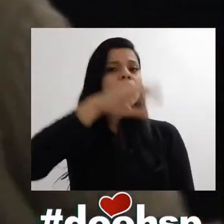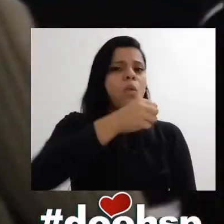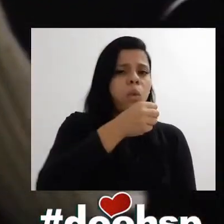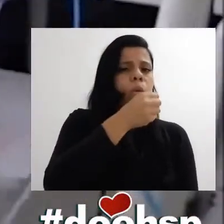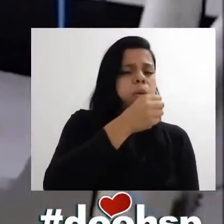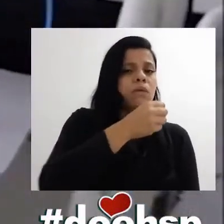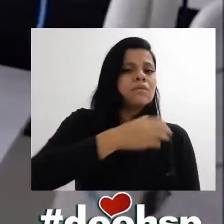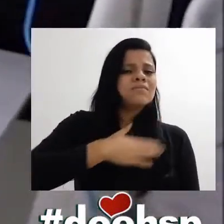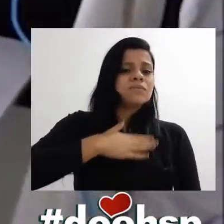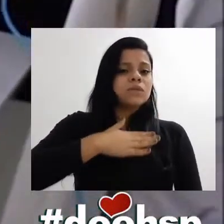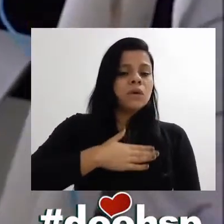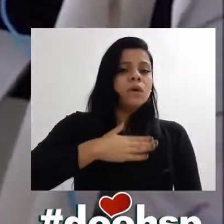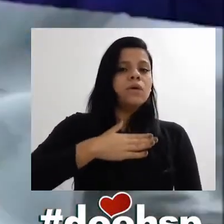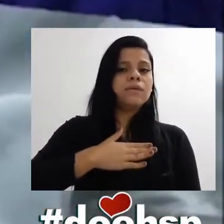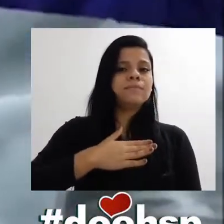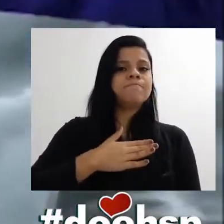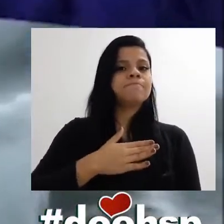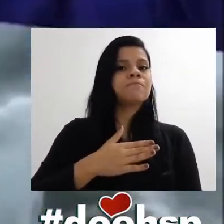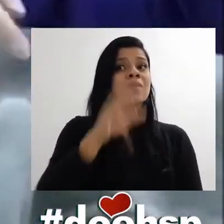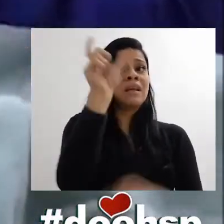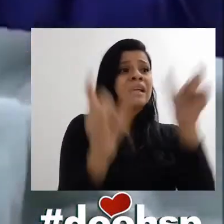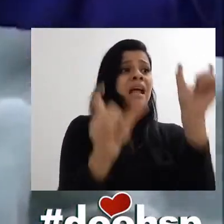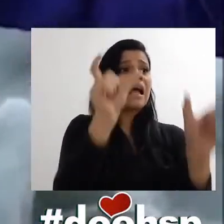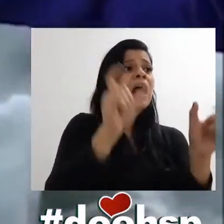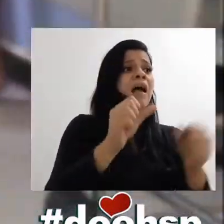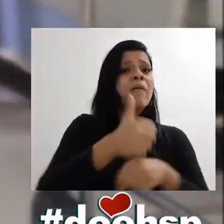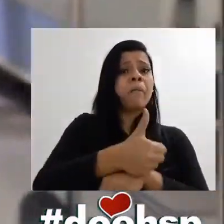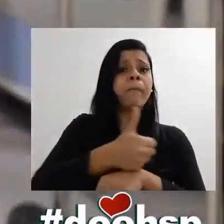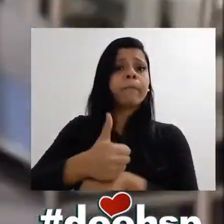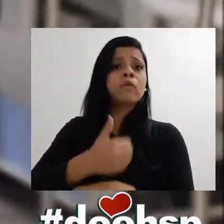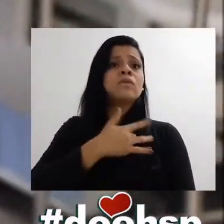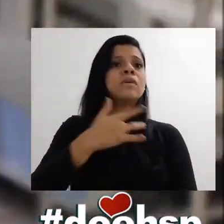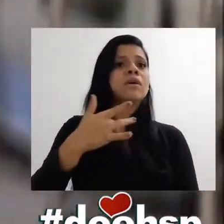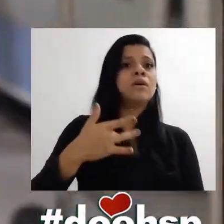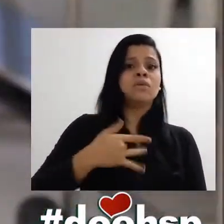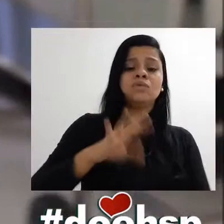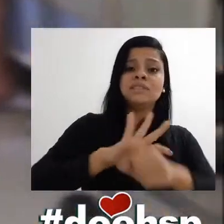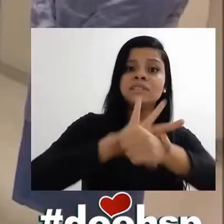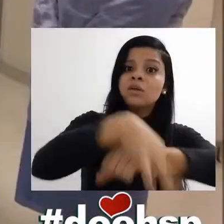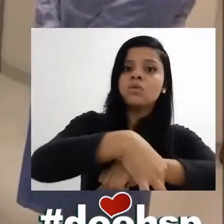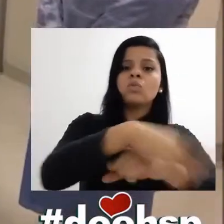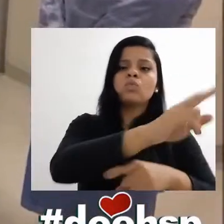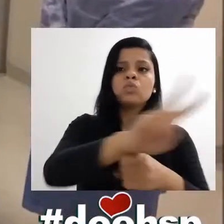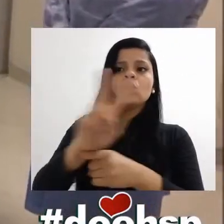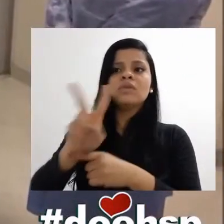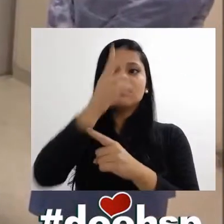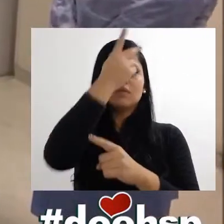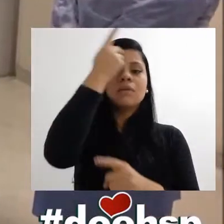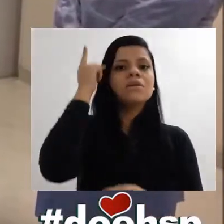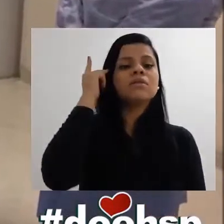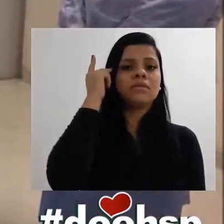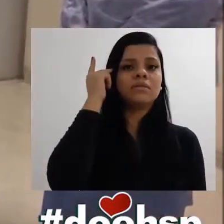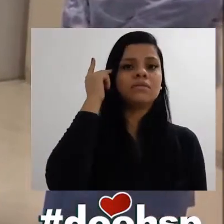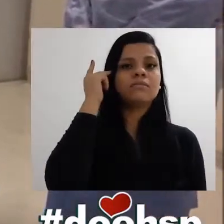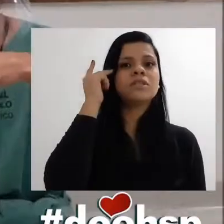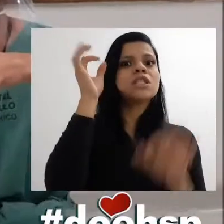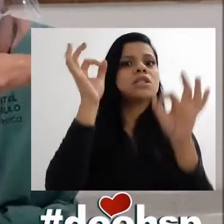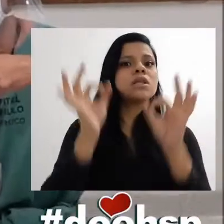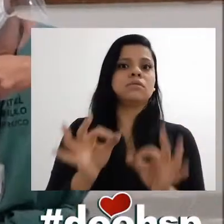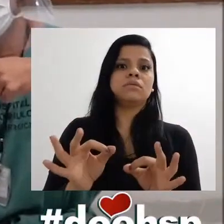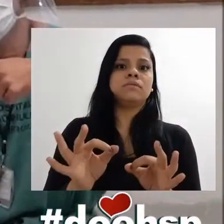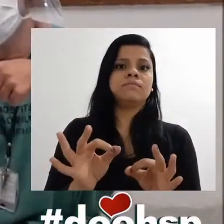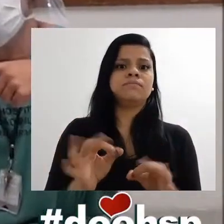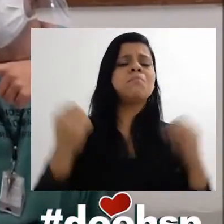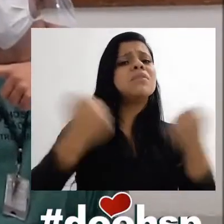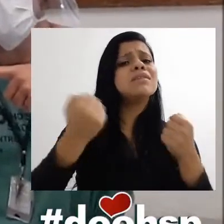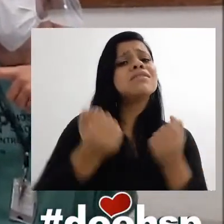respirar. E para garantir a segurança de nossos profissionais de saúde e continuar a tratar de forma adequada nossos pacientes,